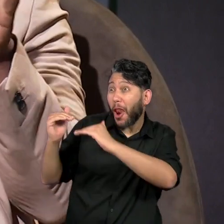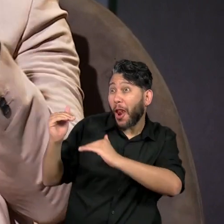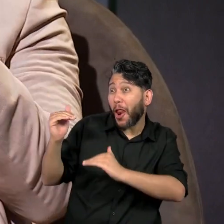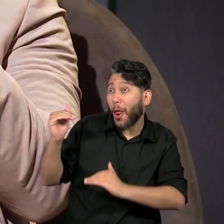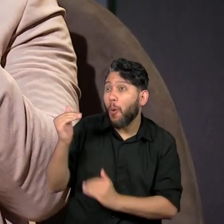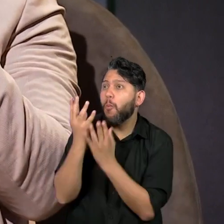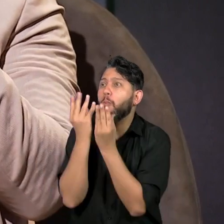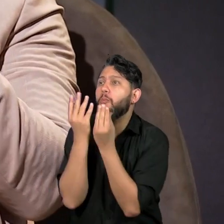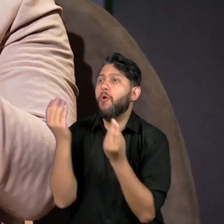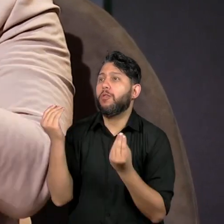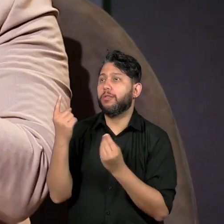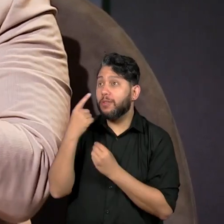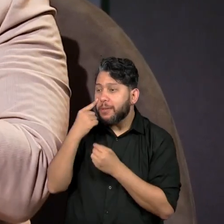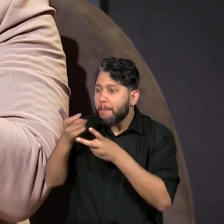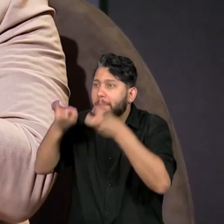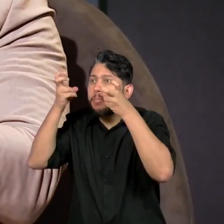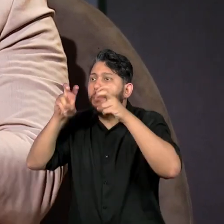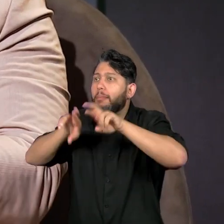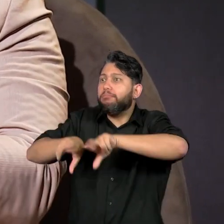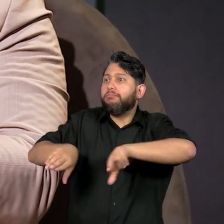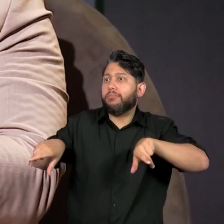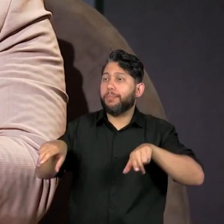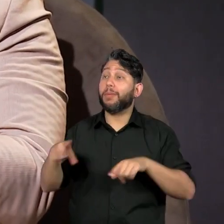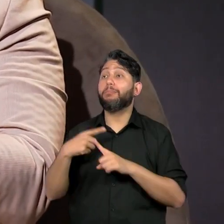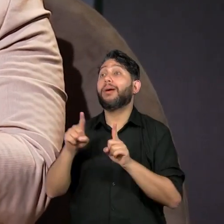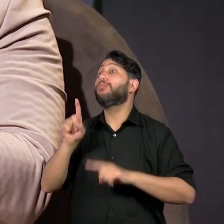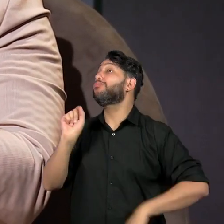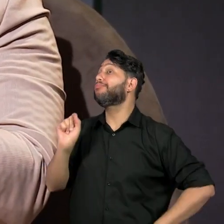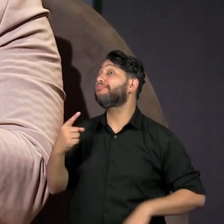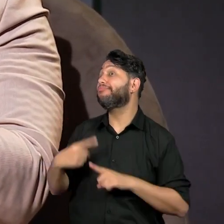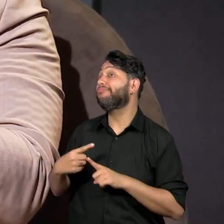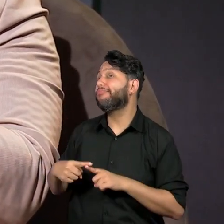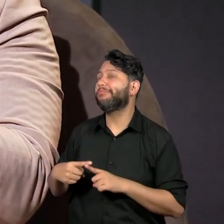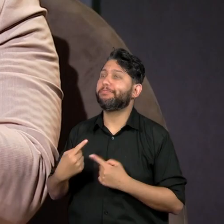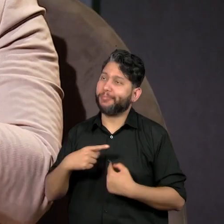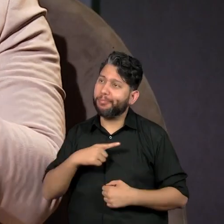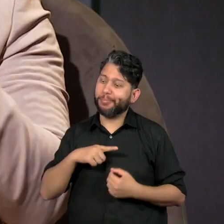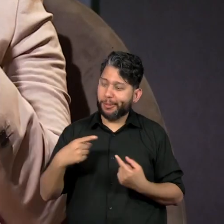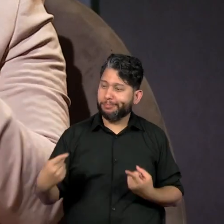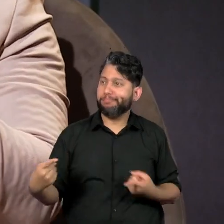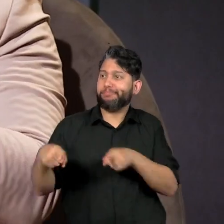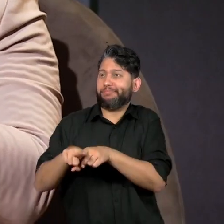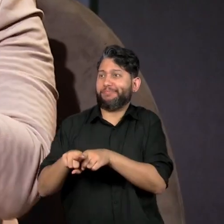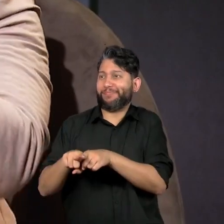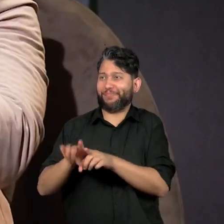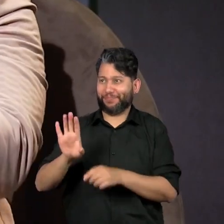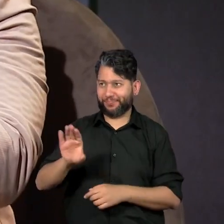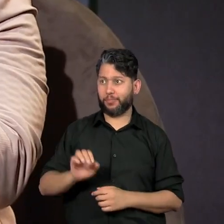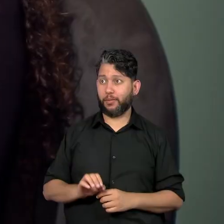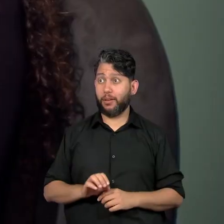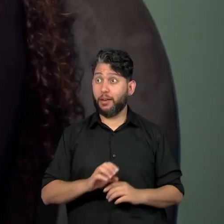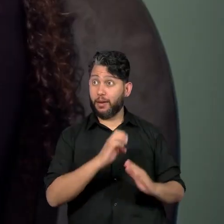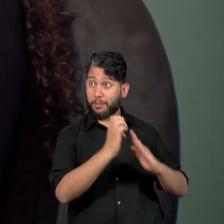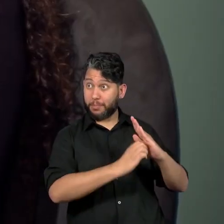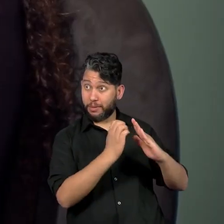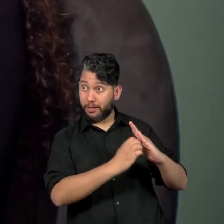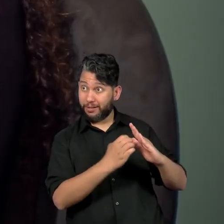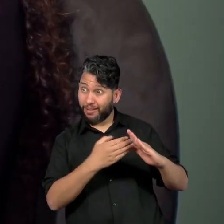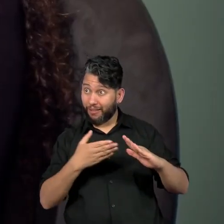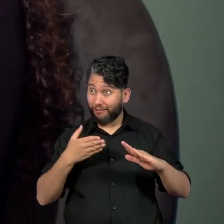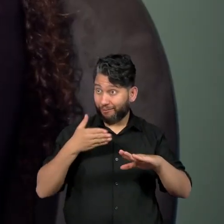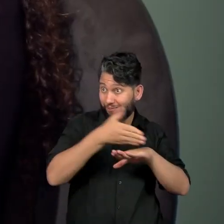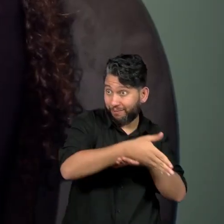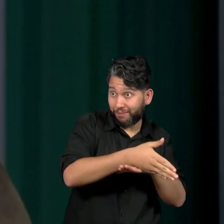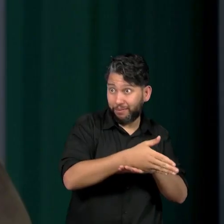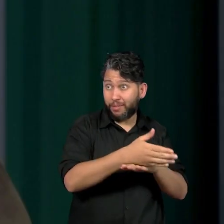é uma coisa primordial no sucesso, porque muitas vezes é difícil empresas chegarem até esses locais, terem as